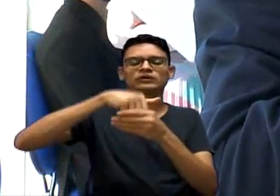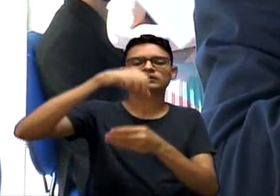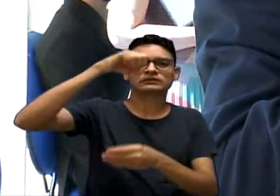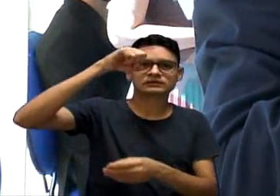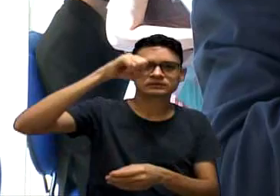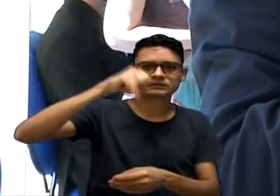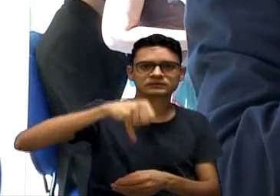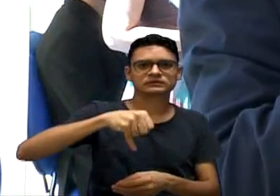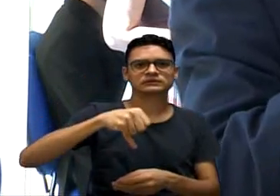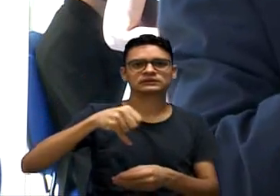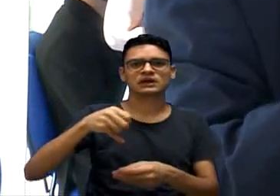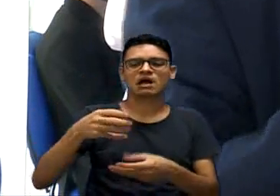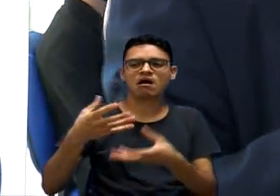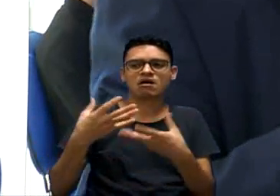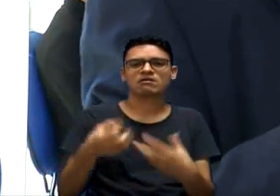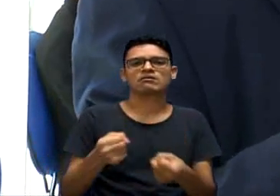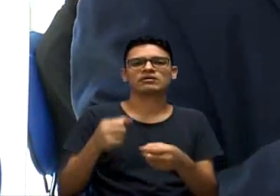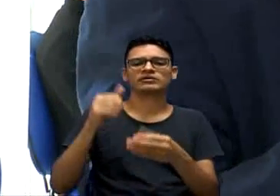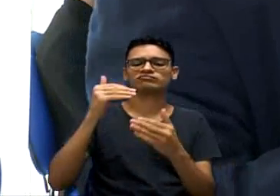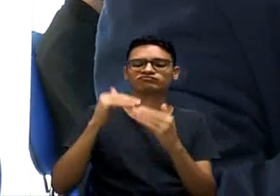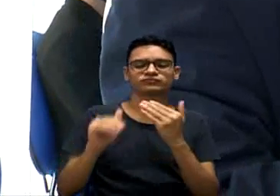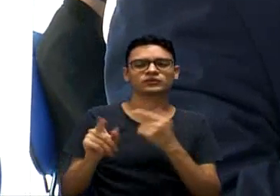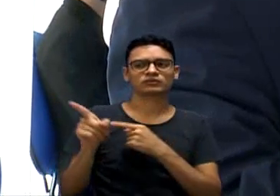favoravelmente ao acolhimento do veto.